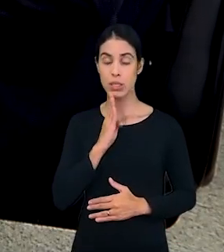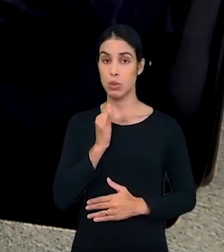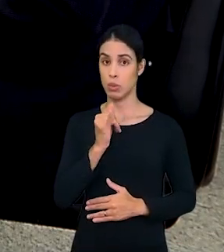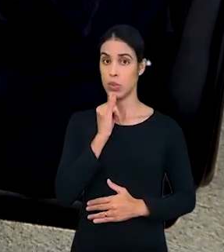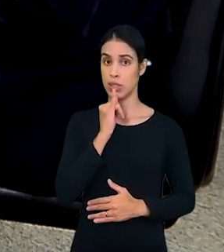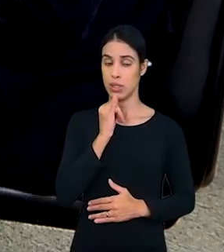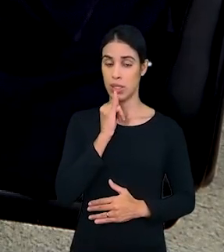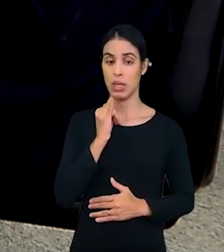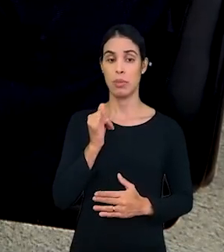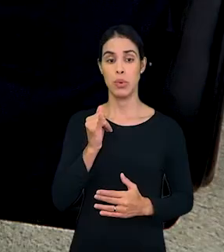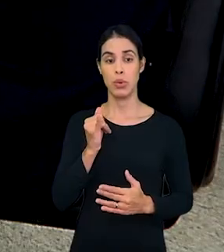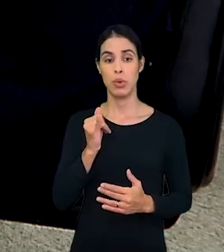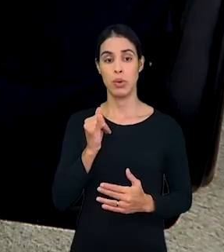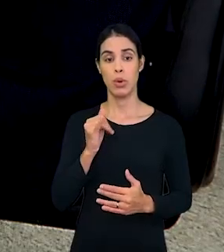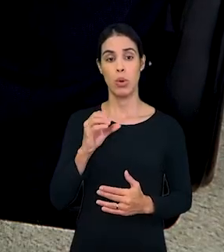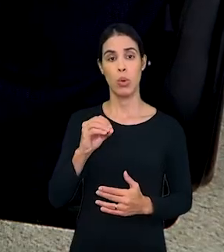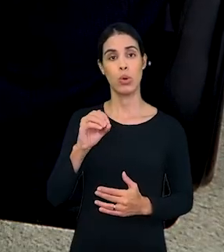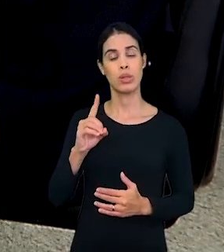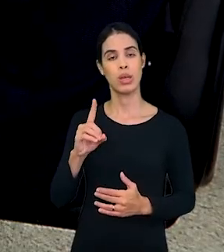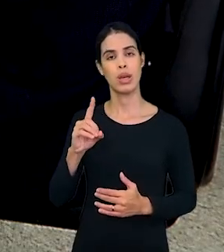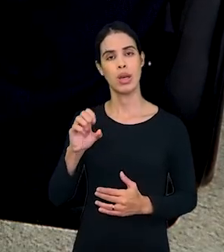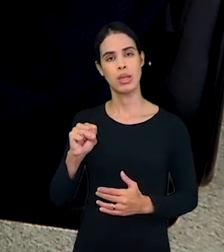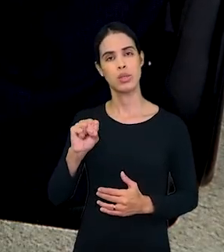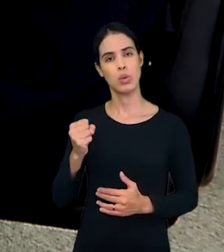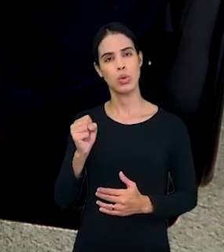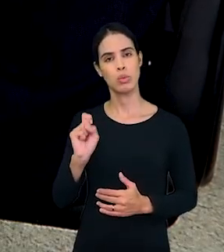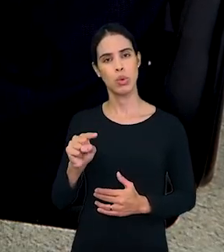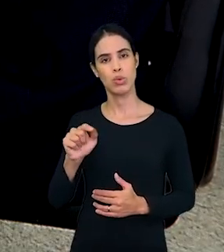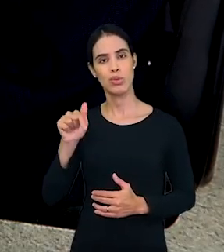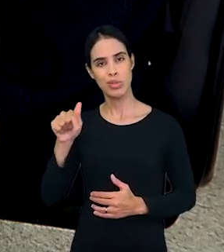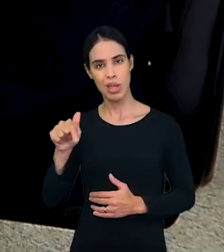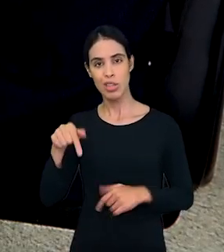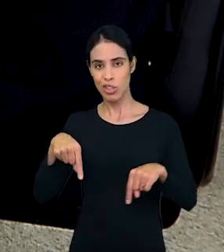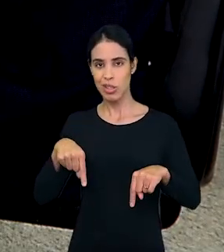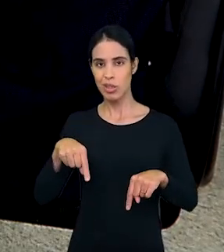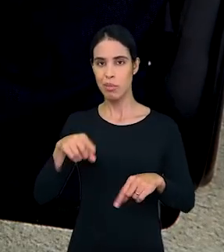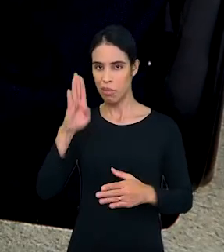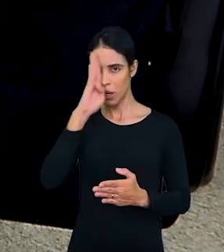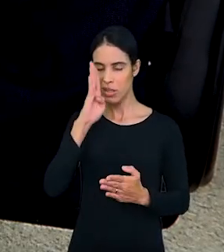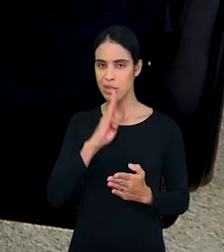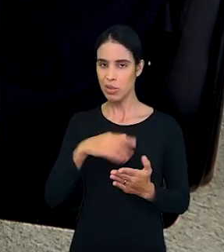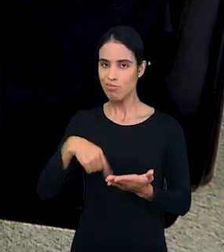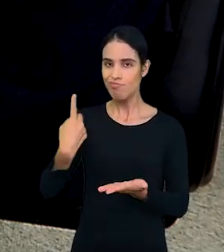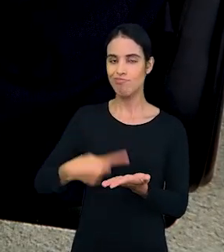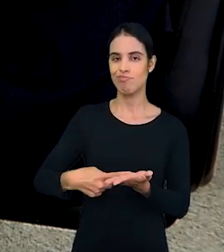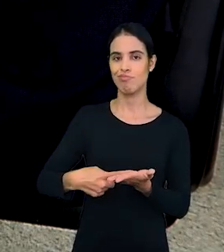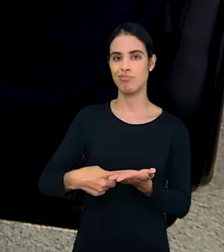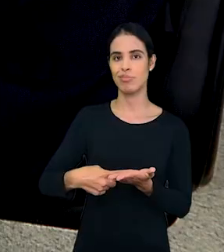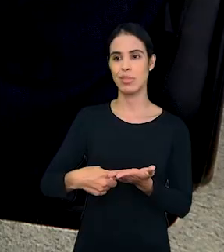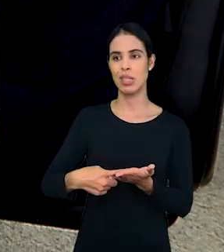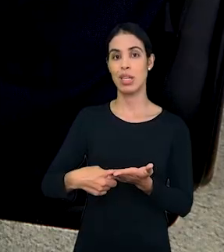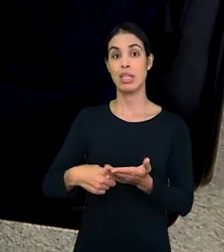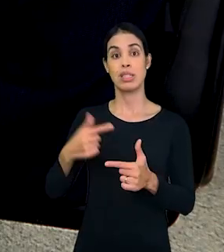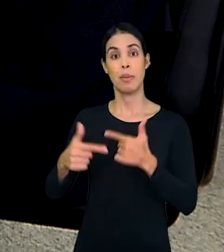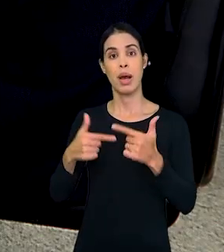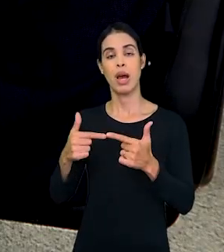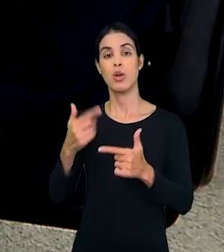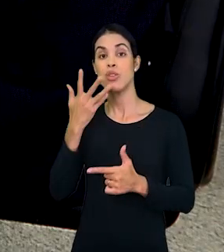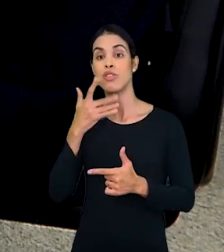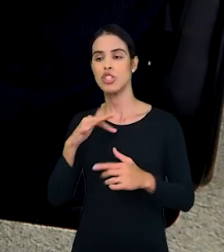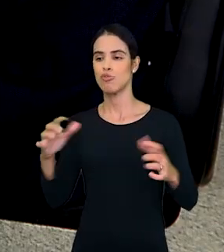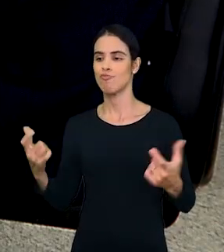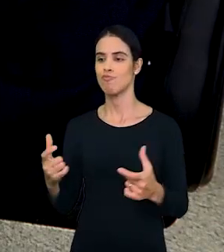né, com a ODS 8.7 de erradicar o trabalho infantil até 2025. Não